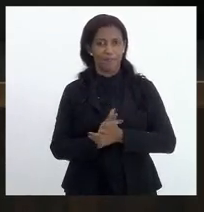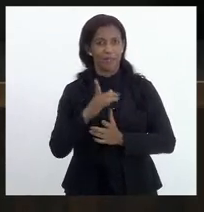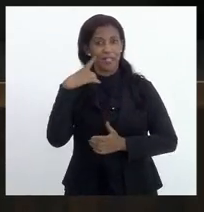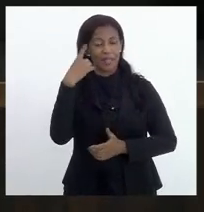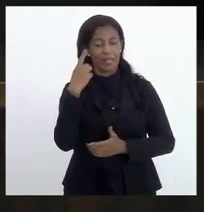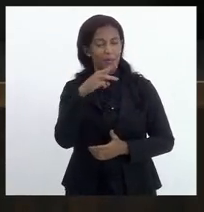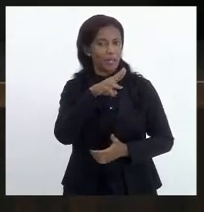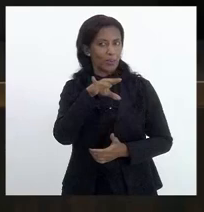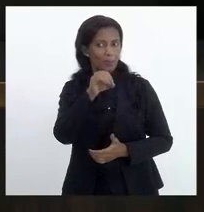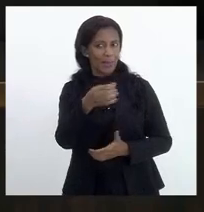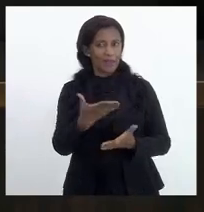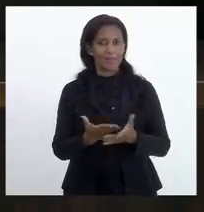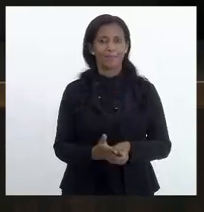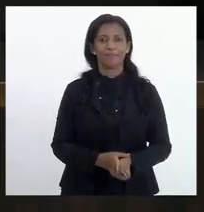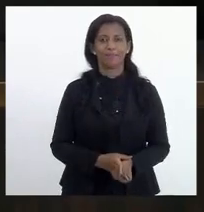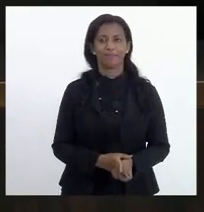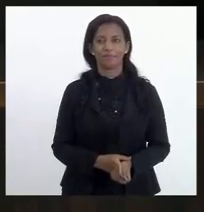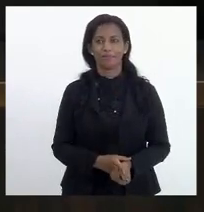Márcio.